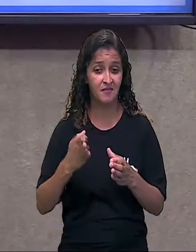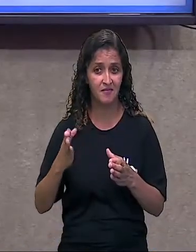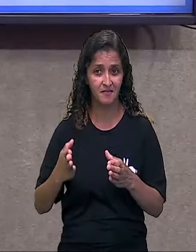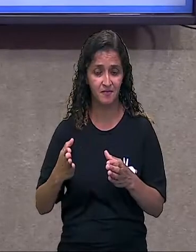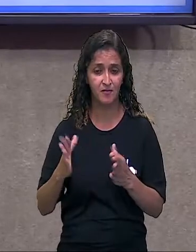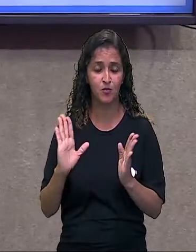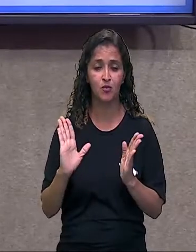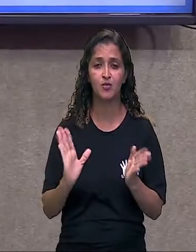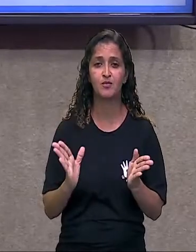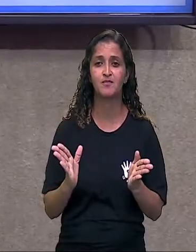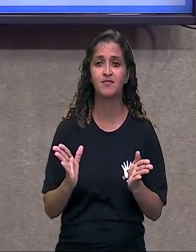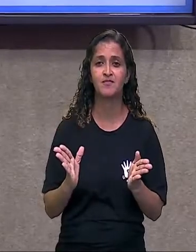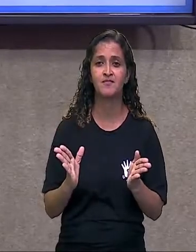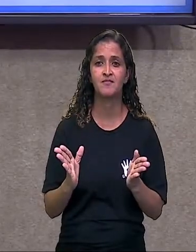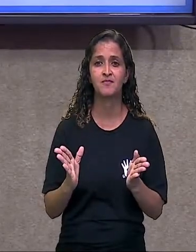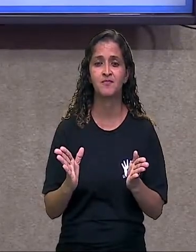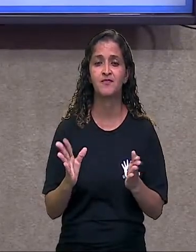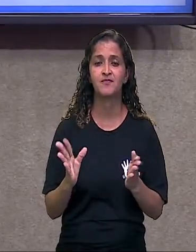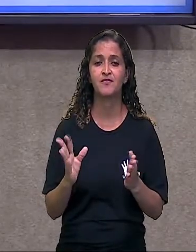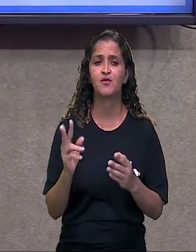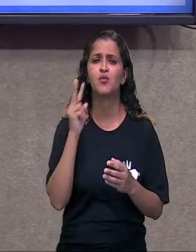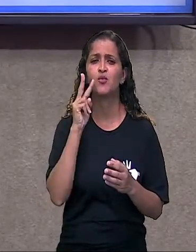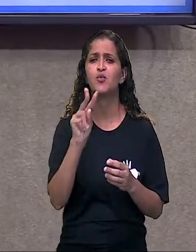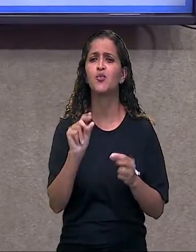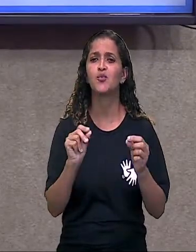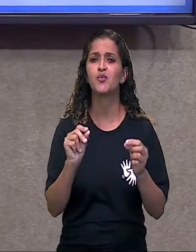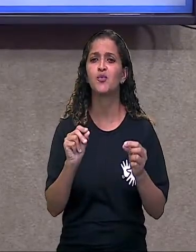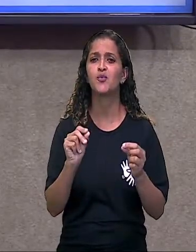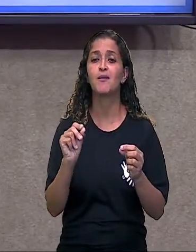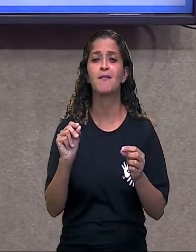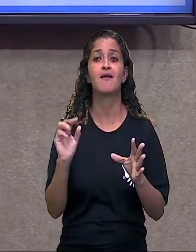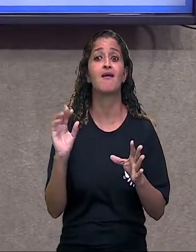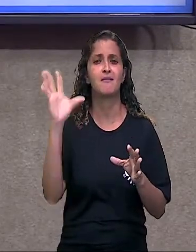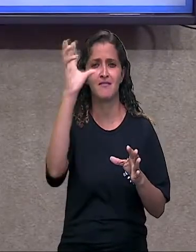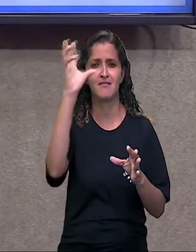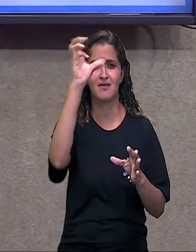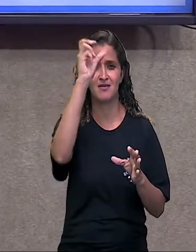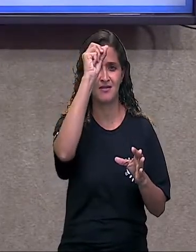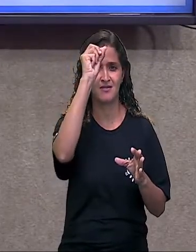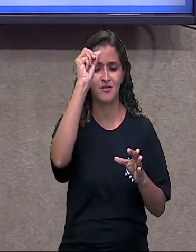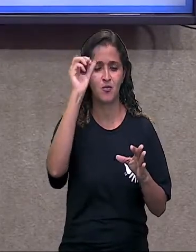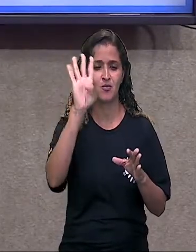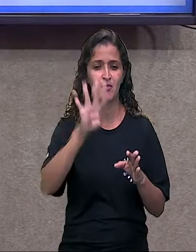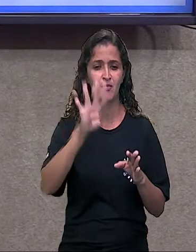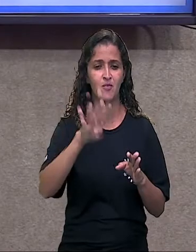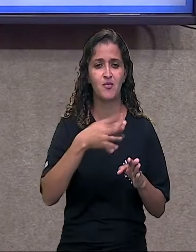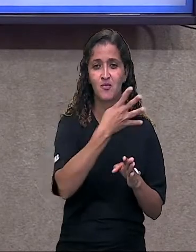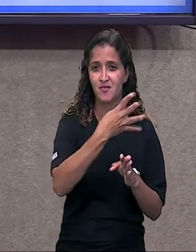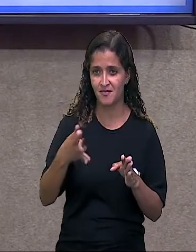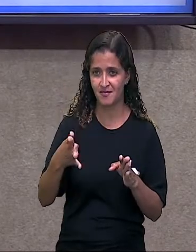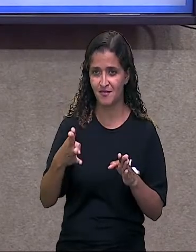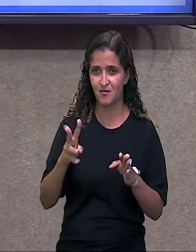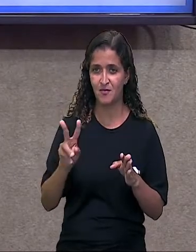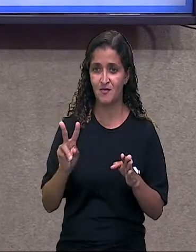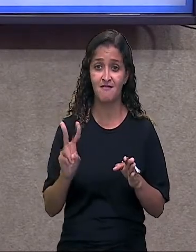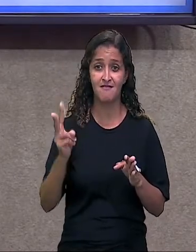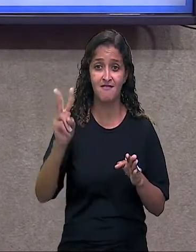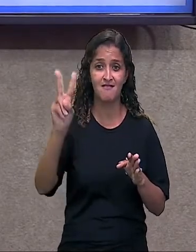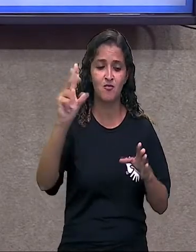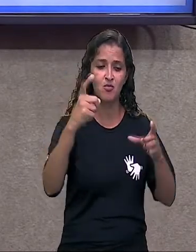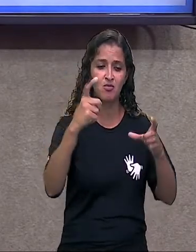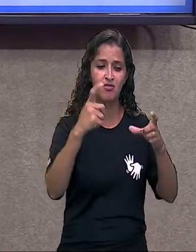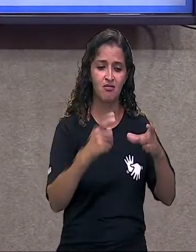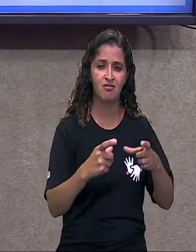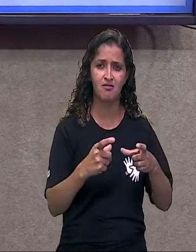Agora, nós vamos aprender sobre quadro valor de lugar. Mas para que